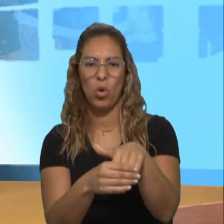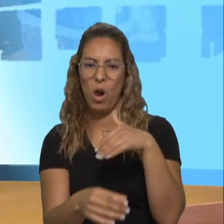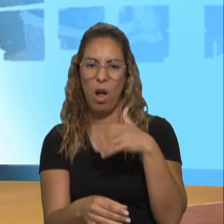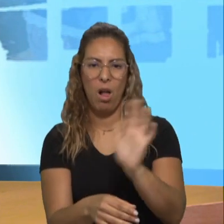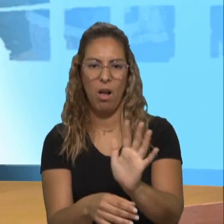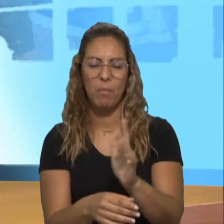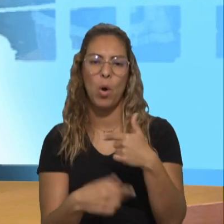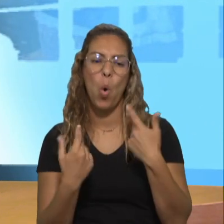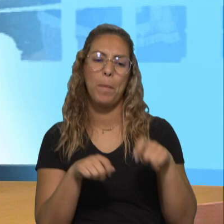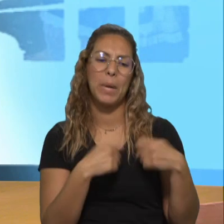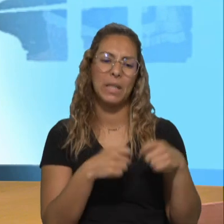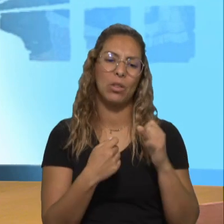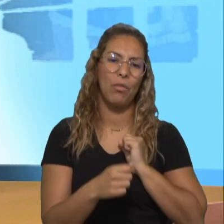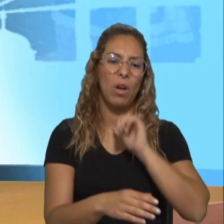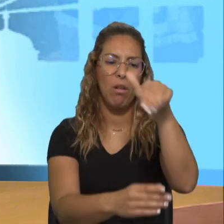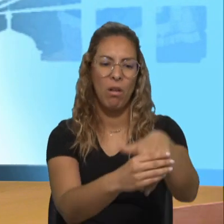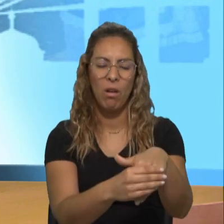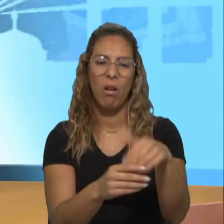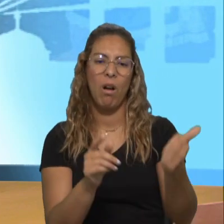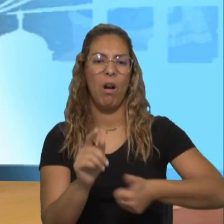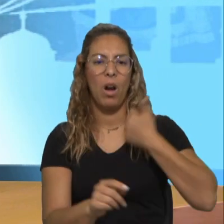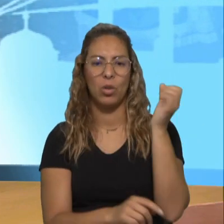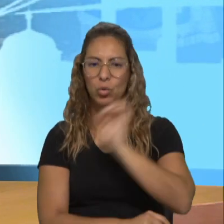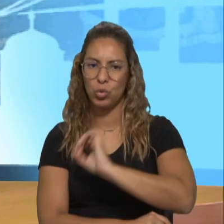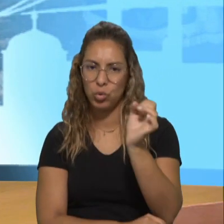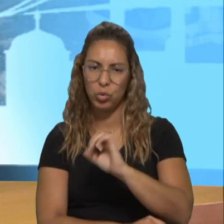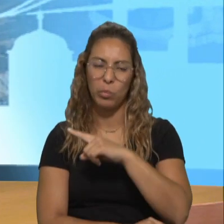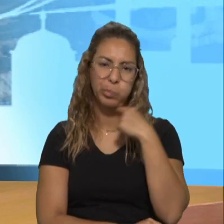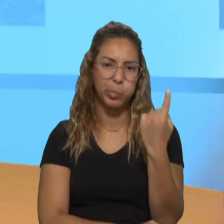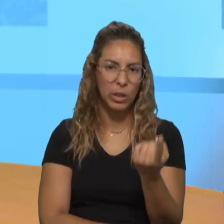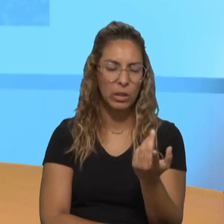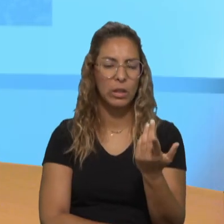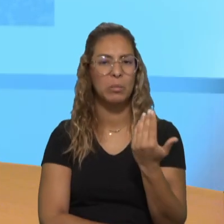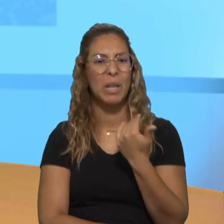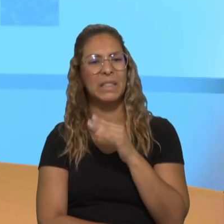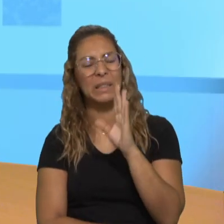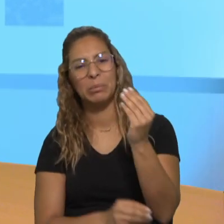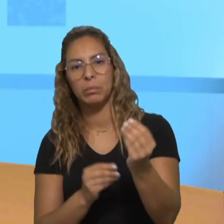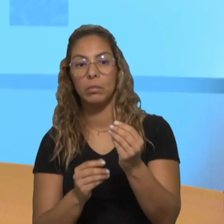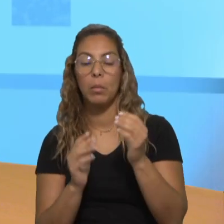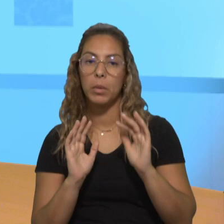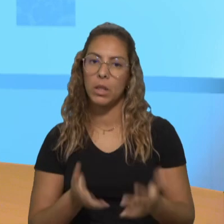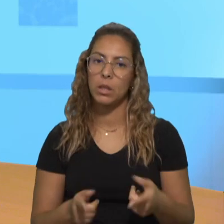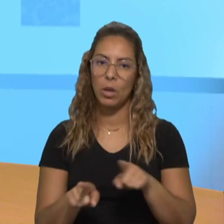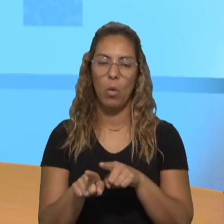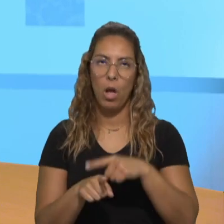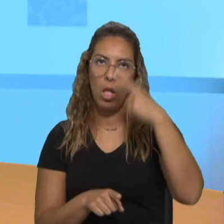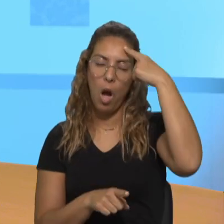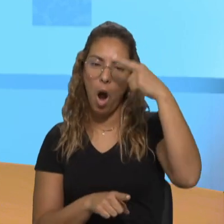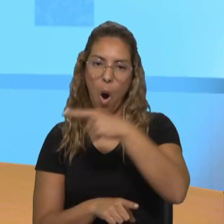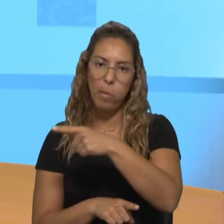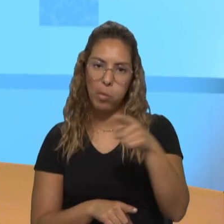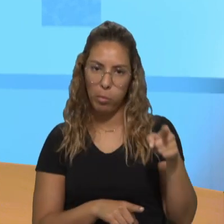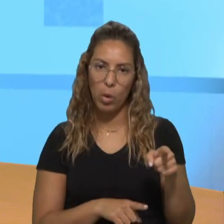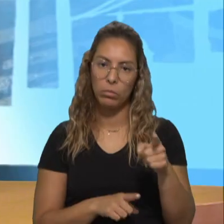nem sempre ganha ou quase nunca ganha. E então eu acho que ainda não há muito esta consciência de que,